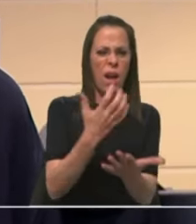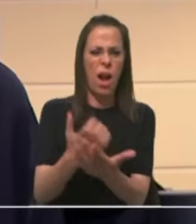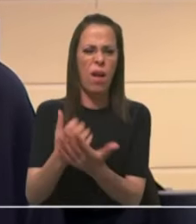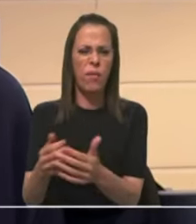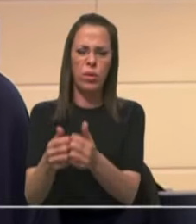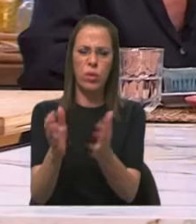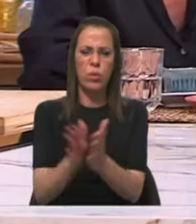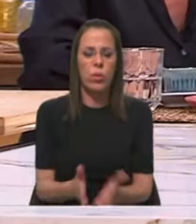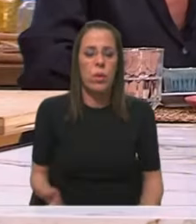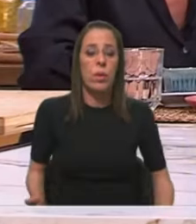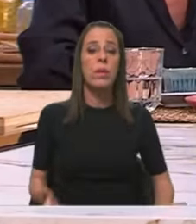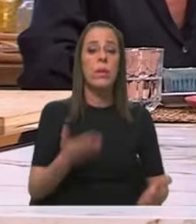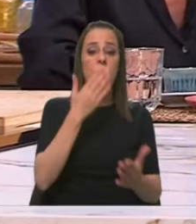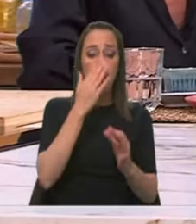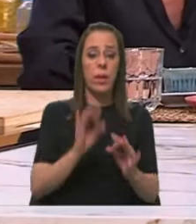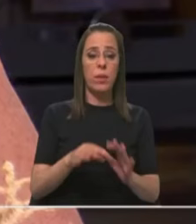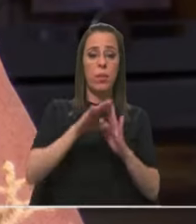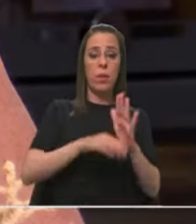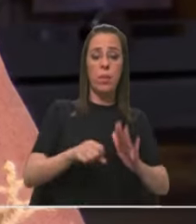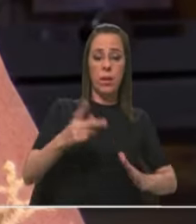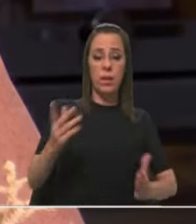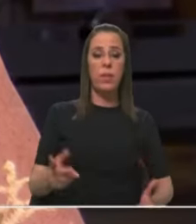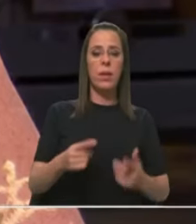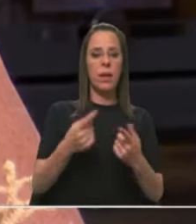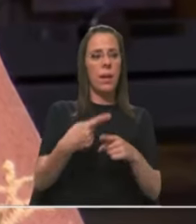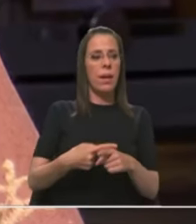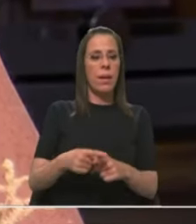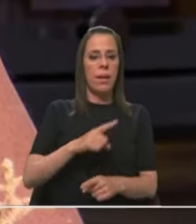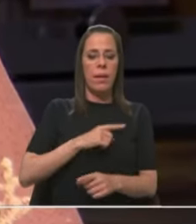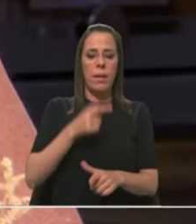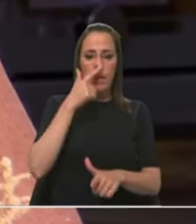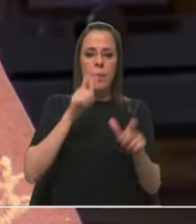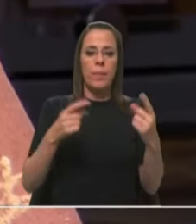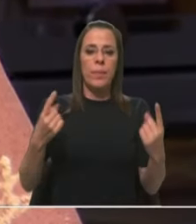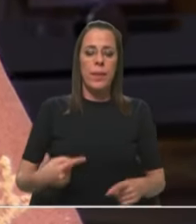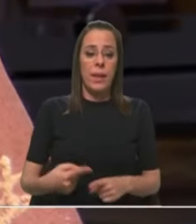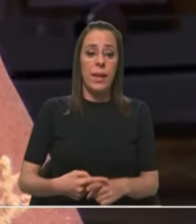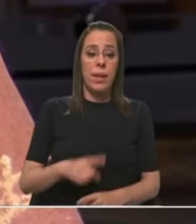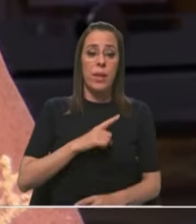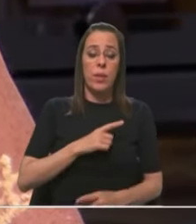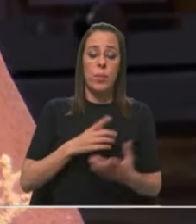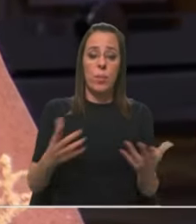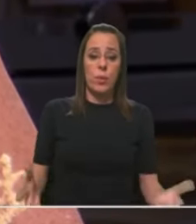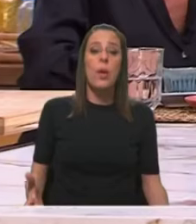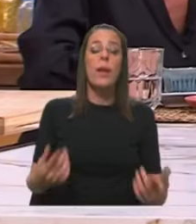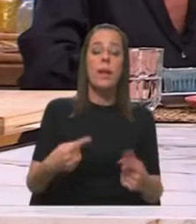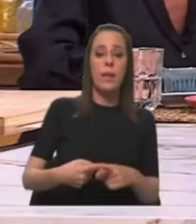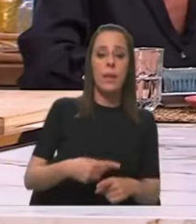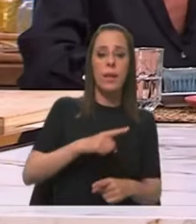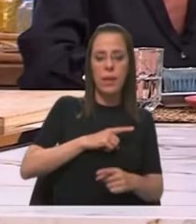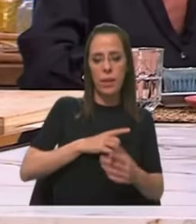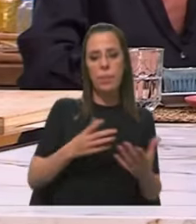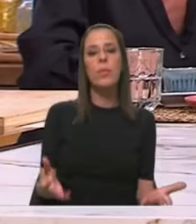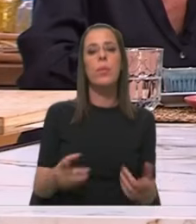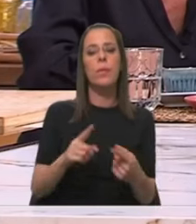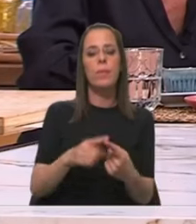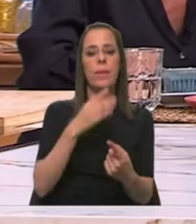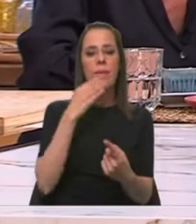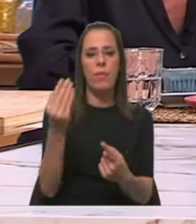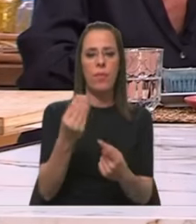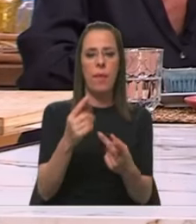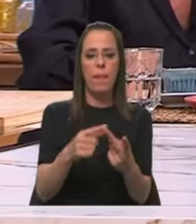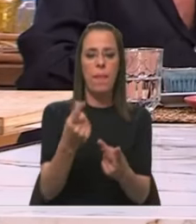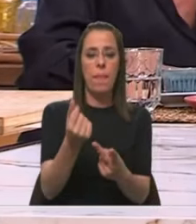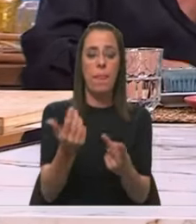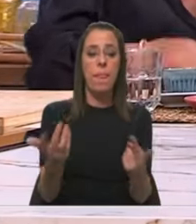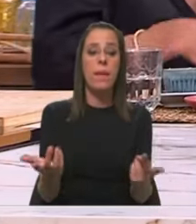gravar tudo é que isto Parece mesmo um Reality Show 24 horas pess interesses pessoais querem fama e querem